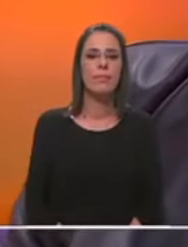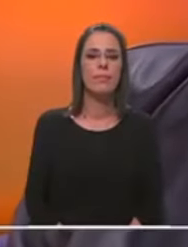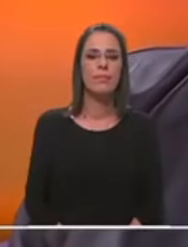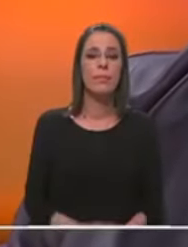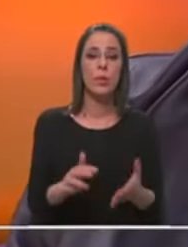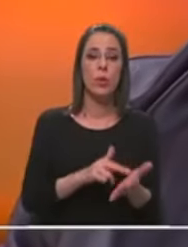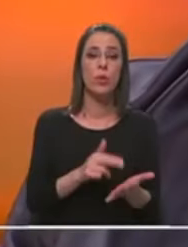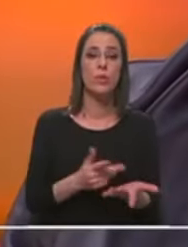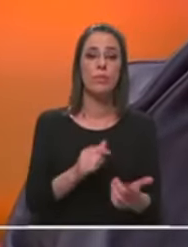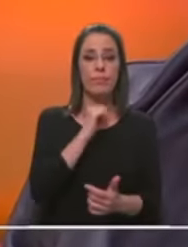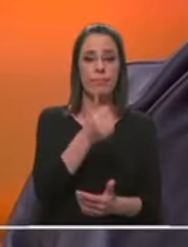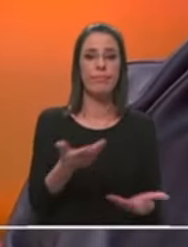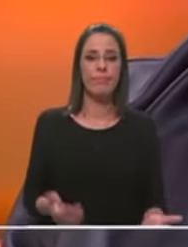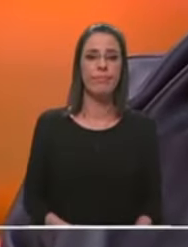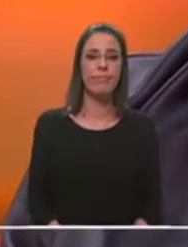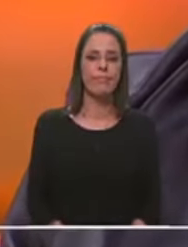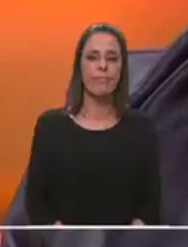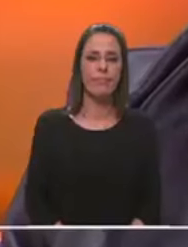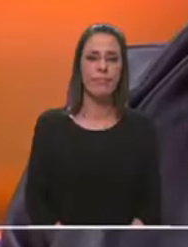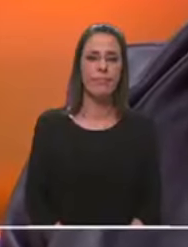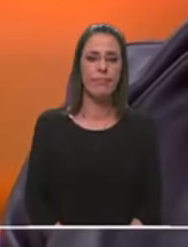Esperou por si. E ficou.